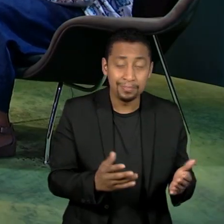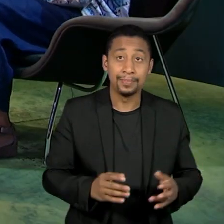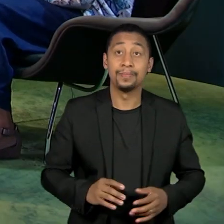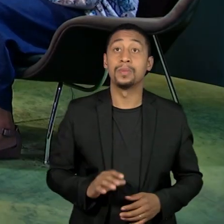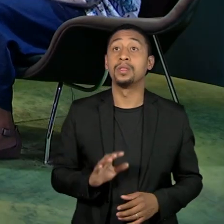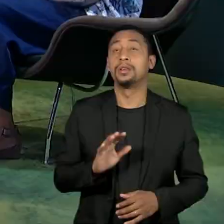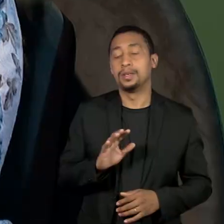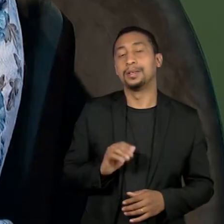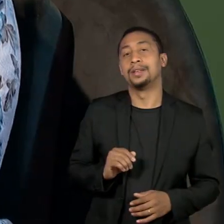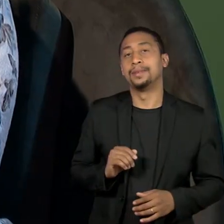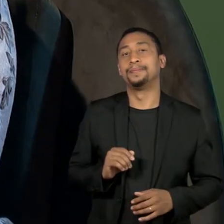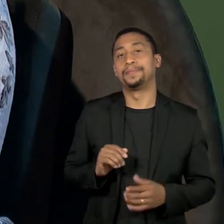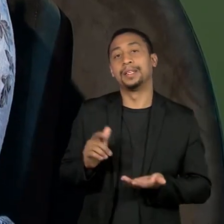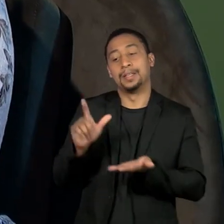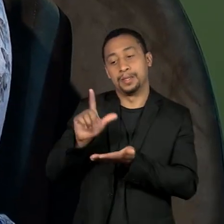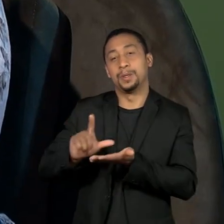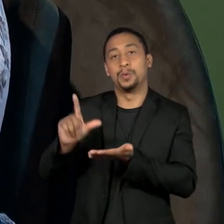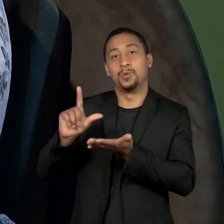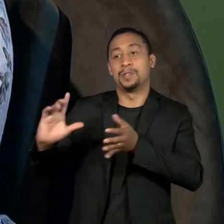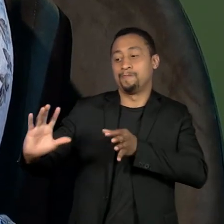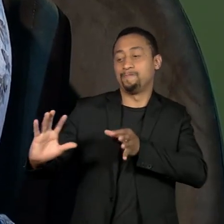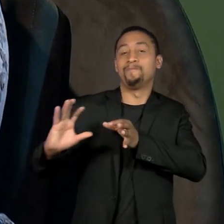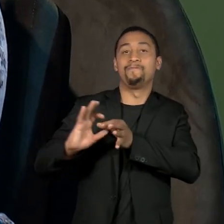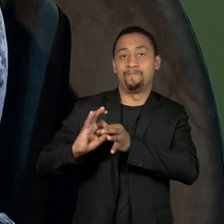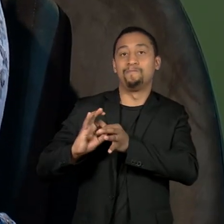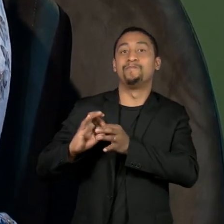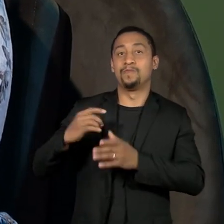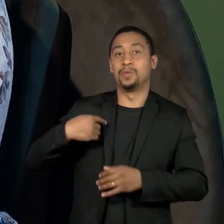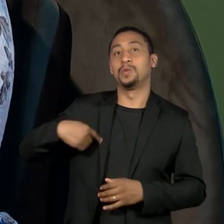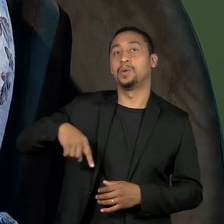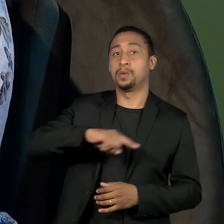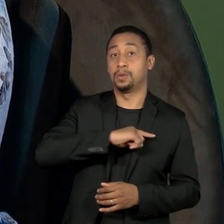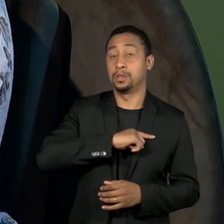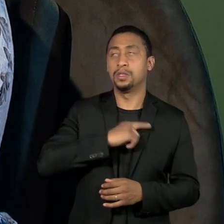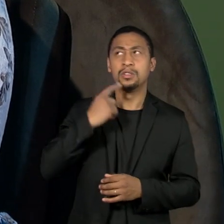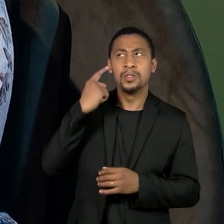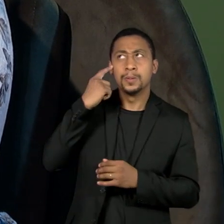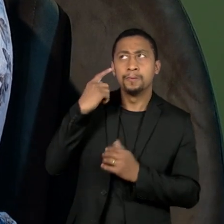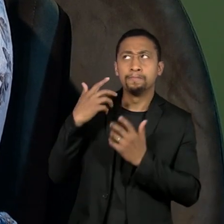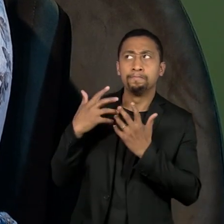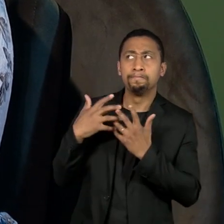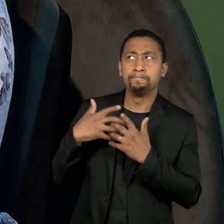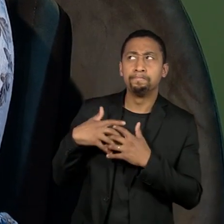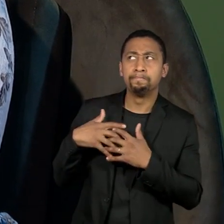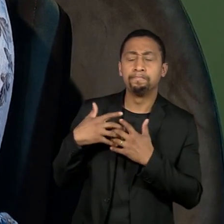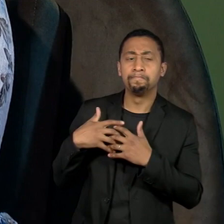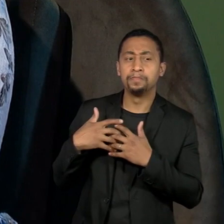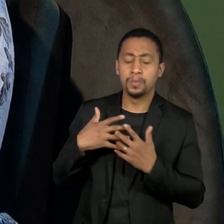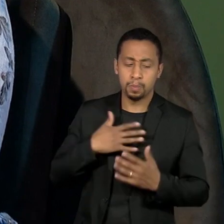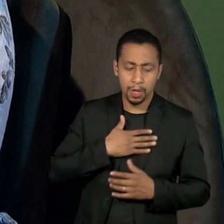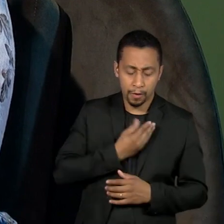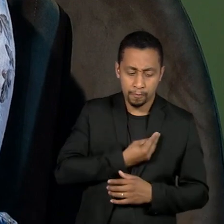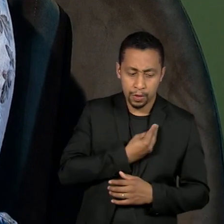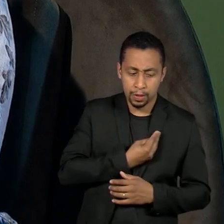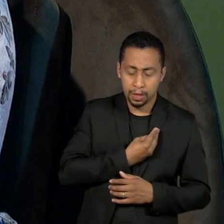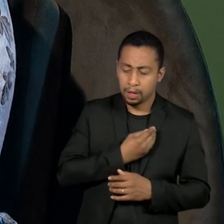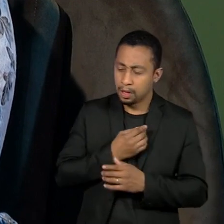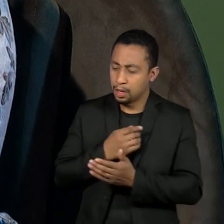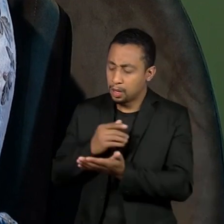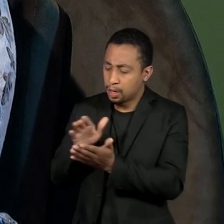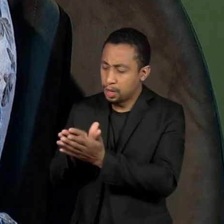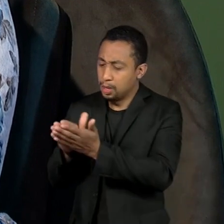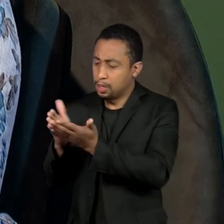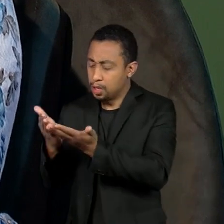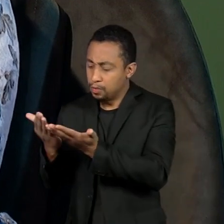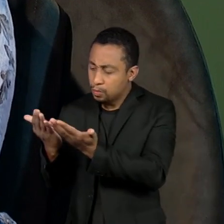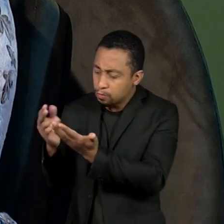a literatura é a nossa grande aliada, né? E aí, quando a gente pensa na literatura como uma extensão da nossa vida, e a gente